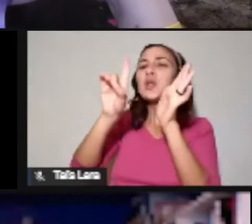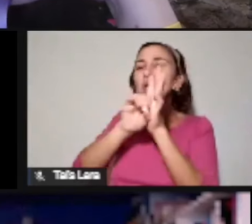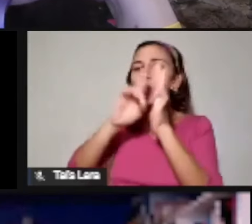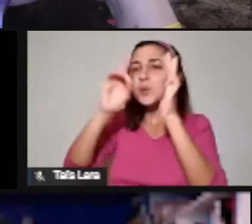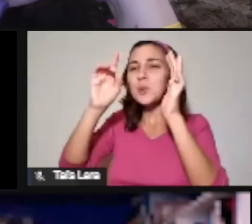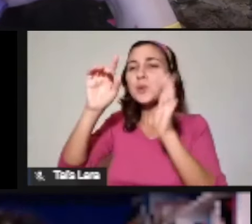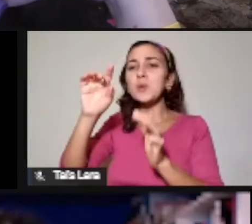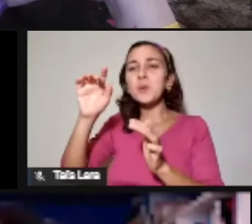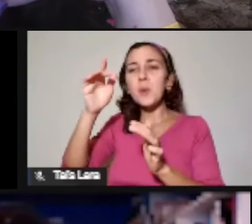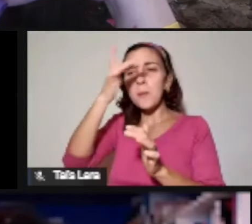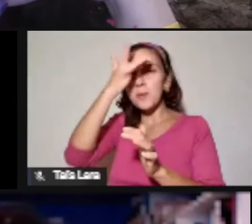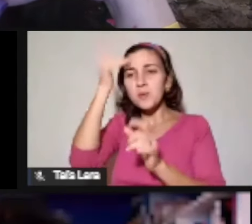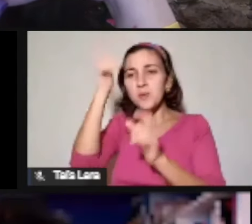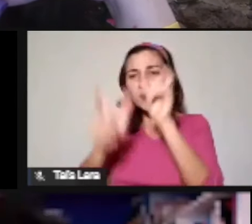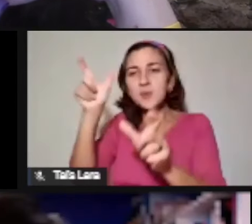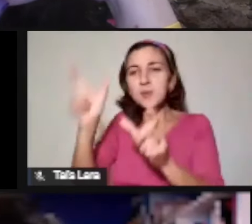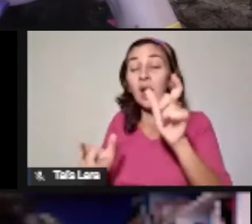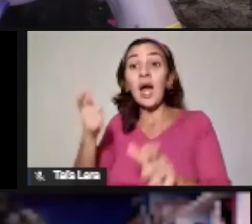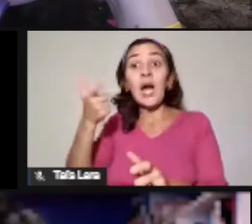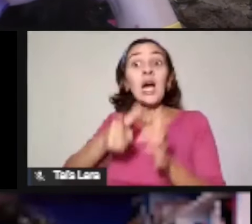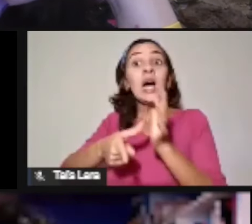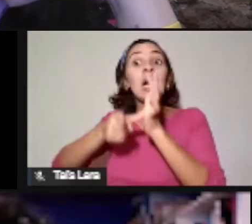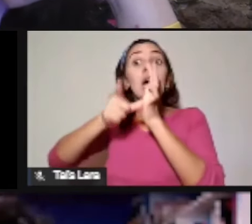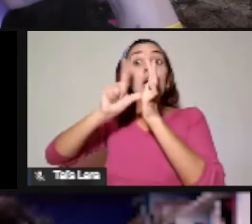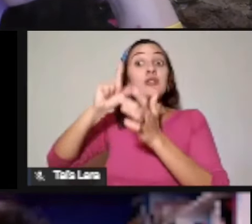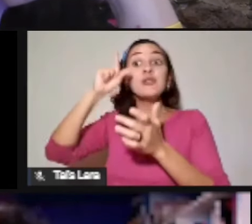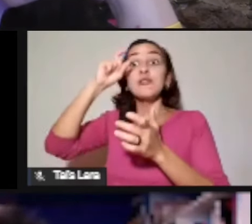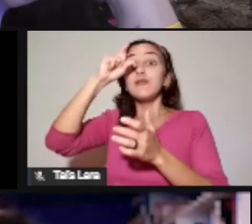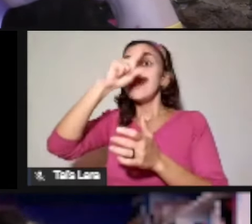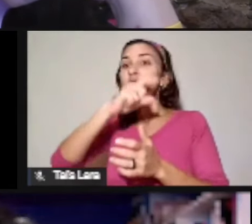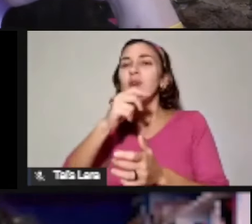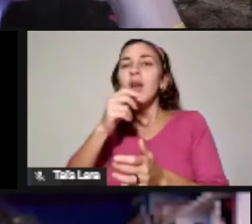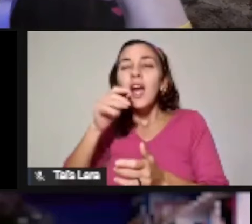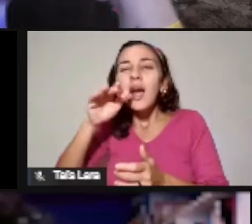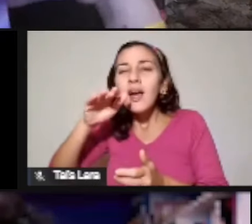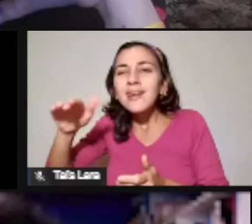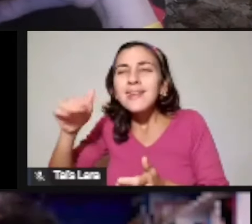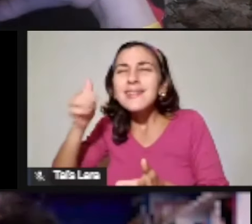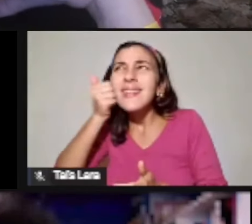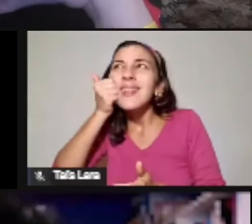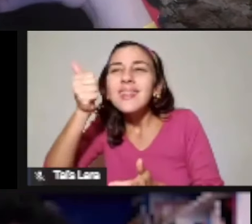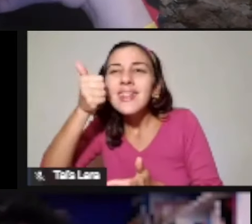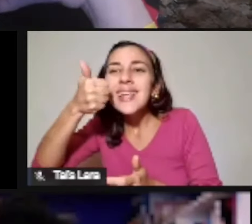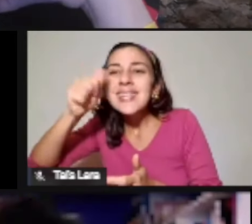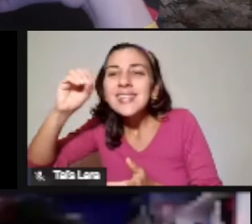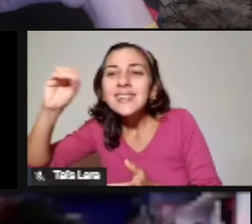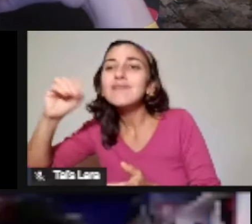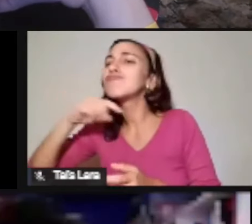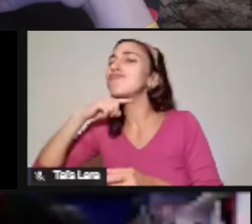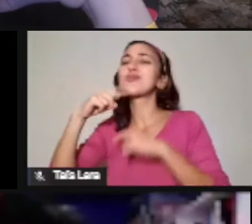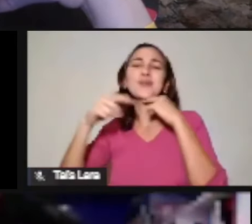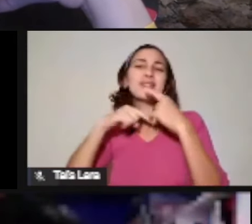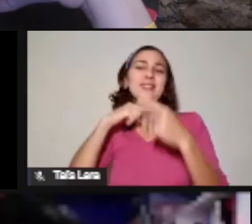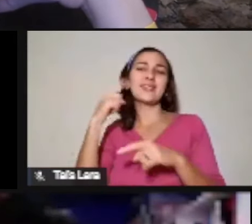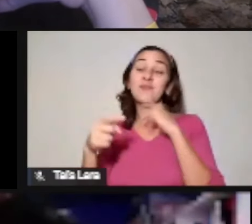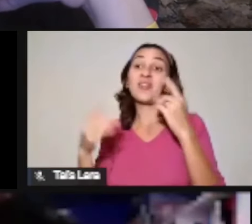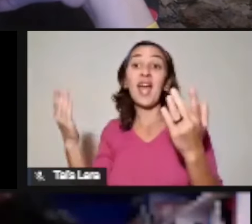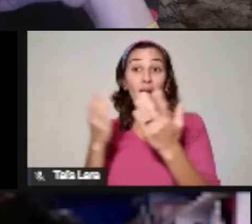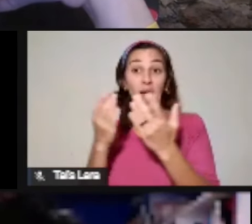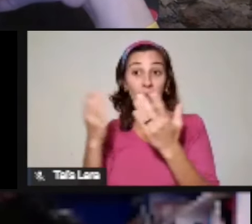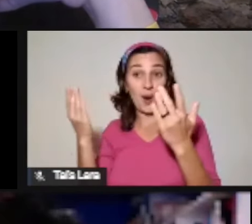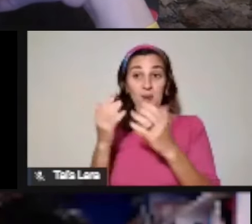e caía no... Era uma complicação se uma criança tentasse ligar para o Disque 100, ela nunca ia conseguir a ajuda. Então, agora, a primeira coisa que fala é: se